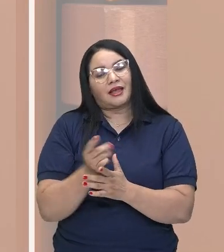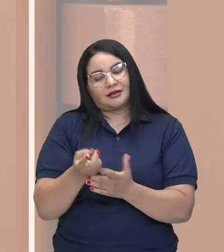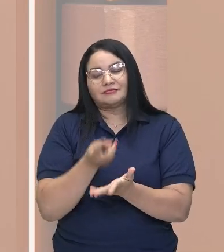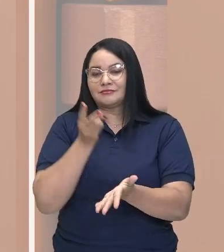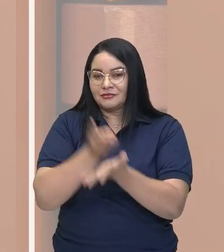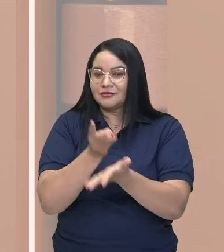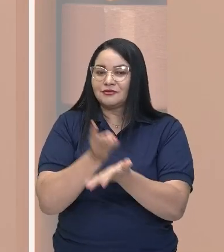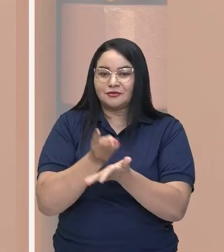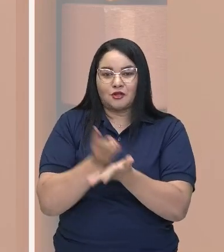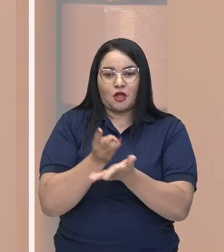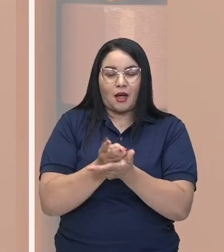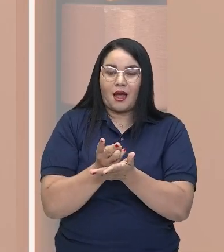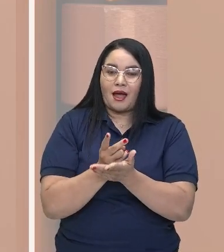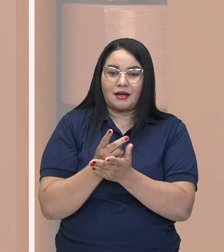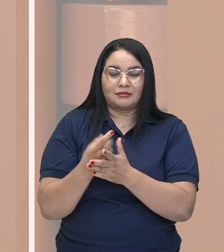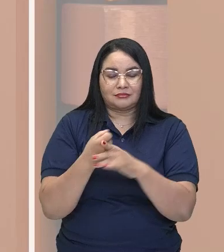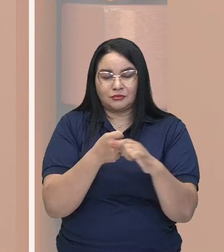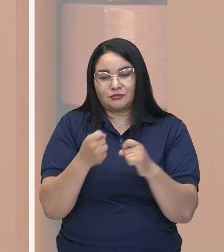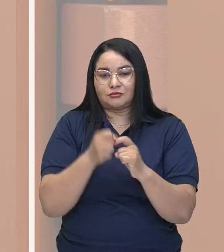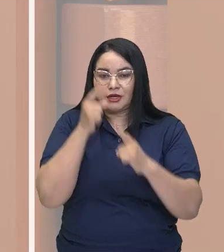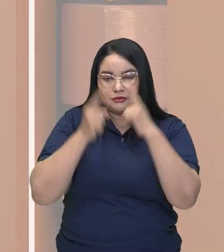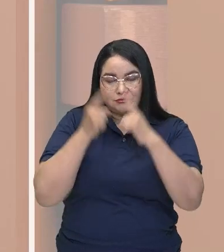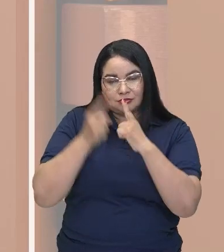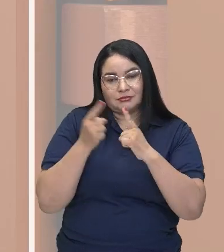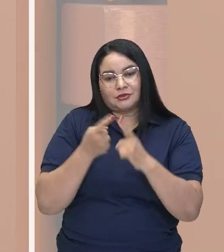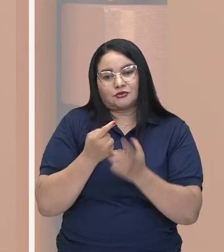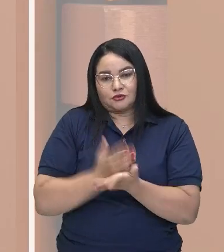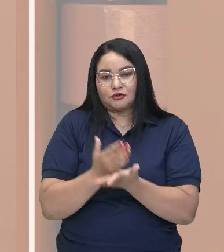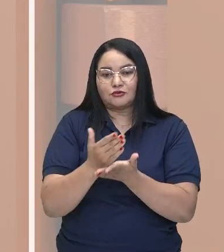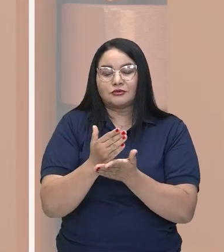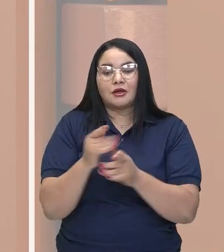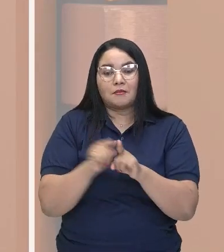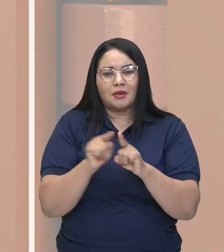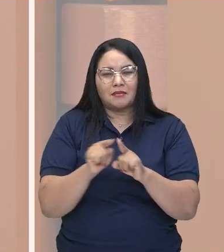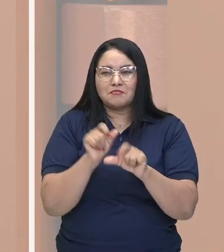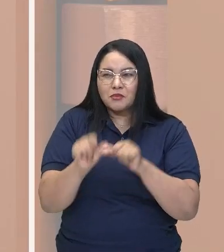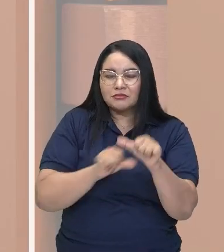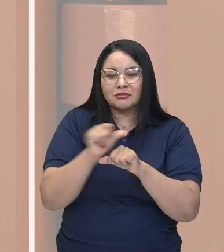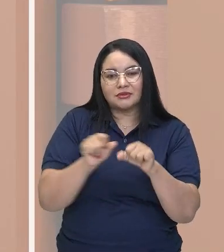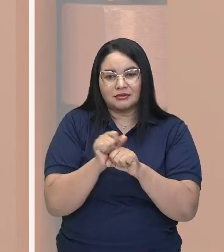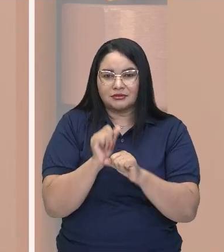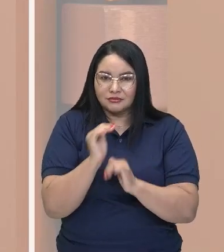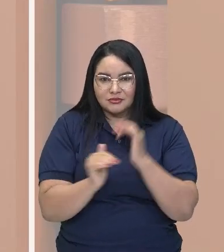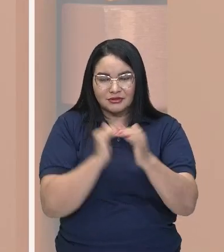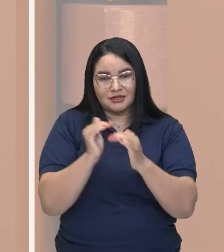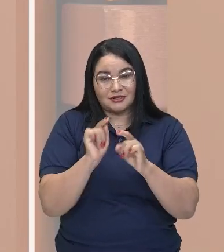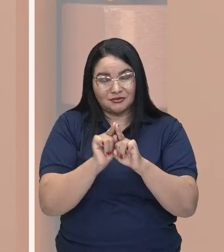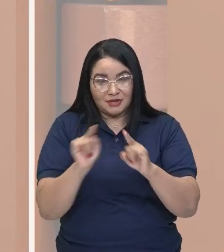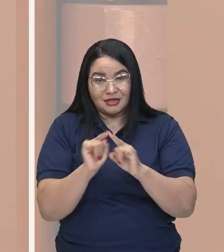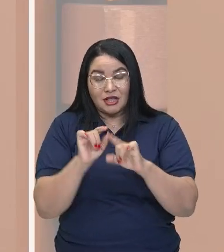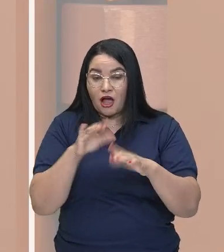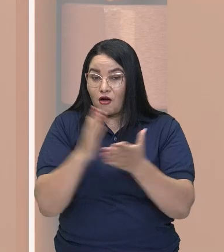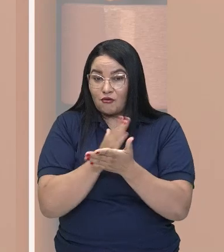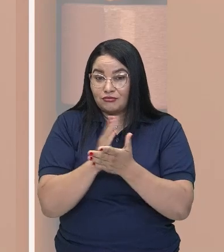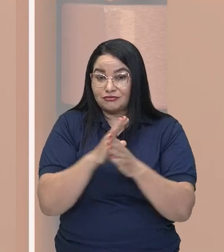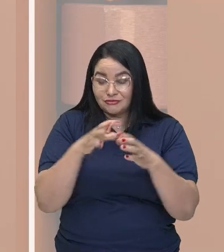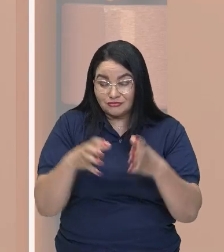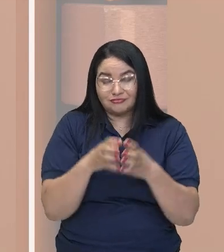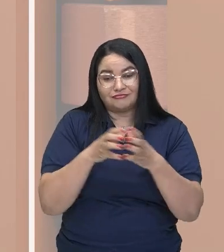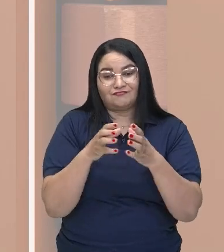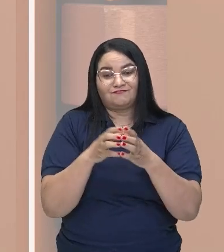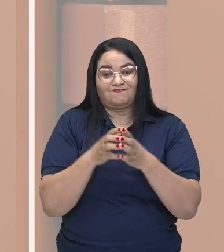permanecendo no poder. Apesar de nós termos uma mudança, né, grande nesse processo, as elites continuam